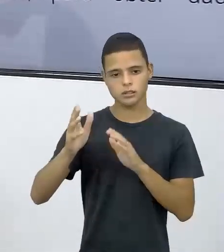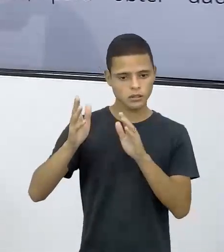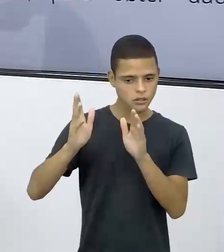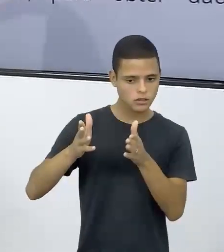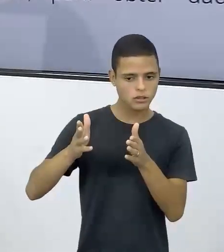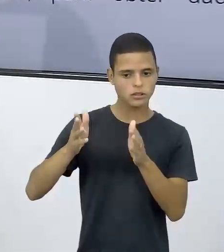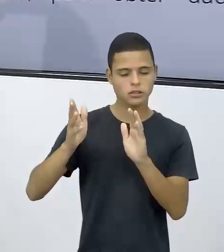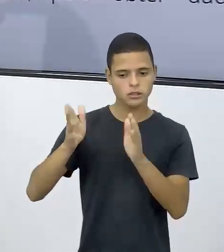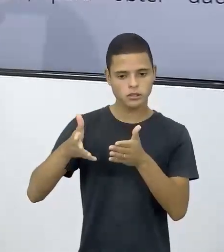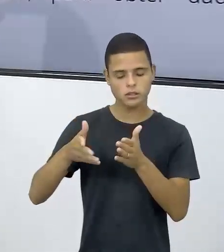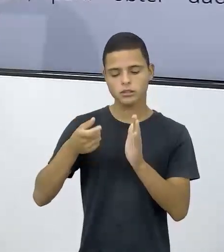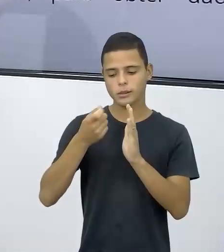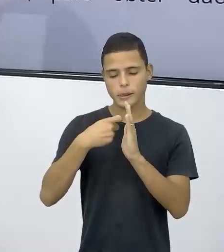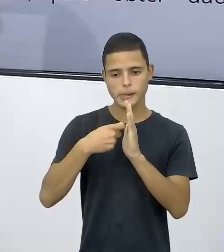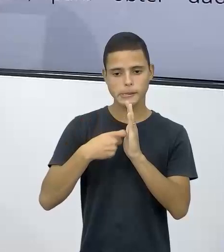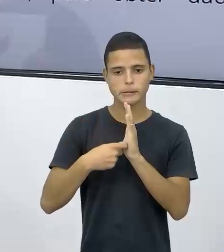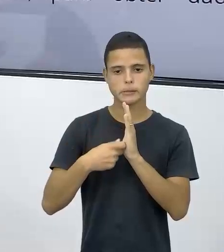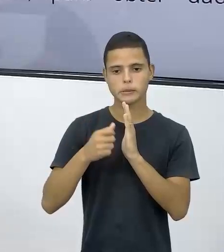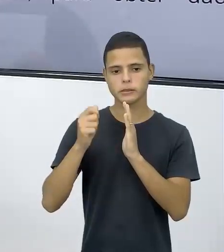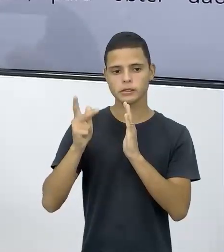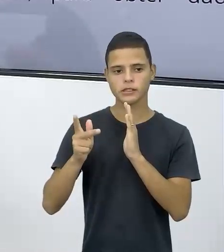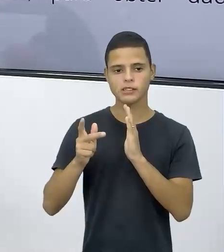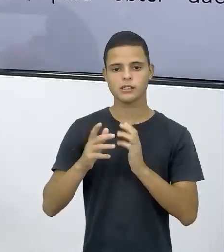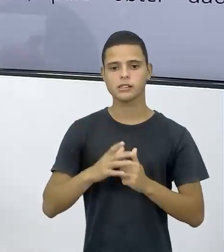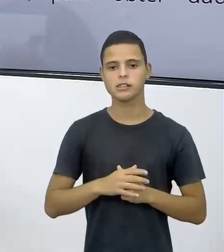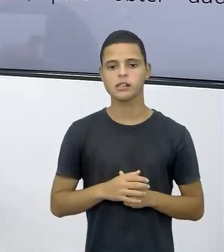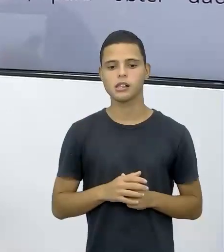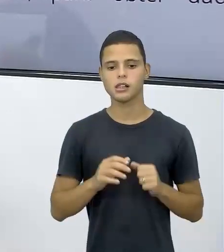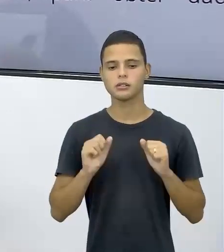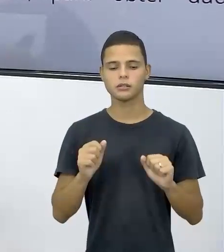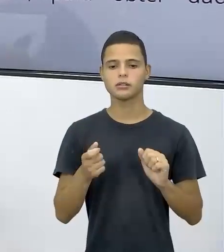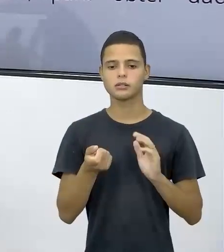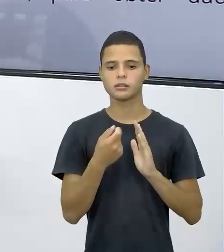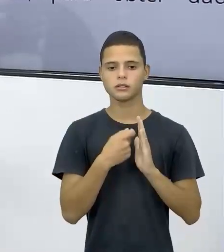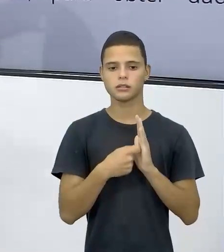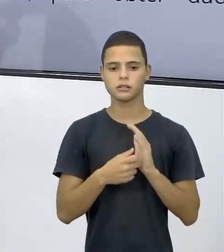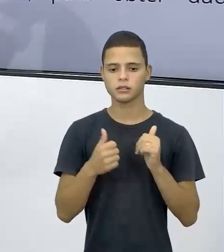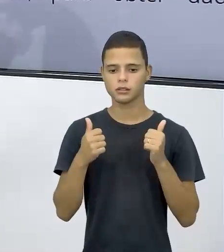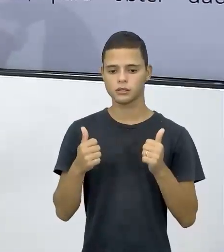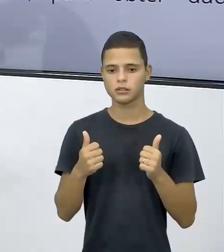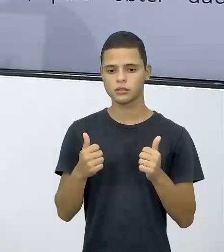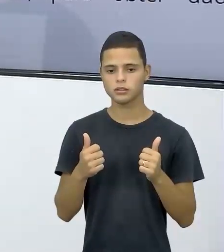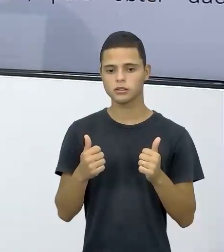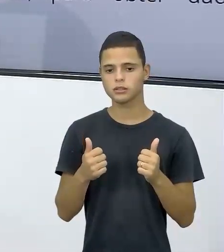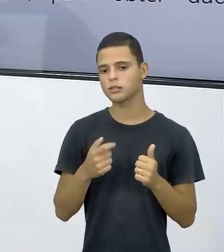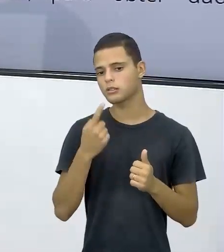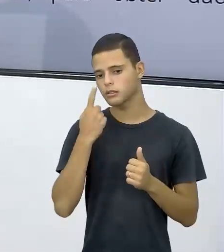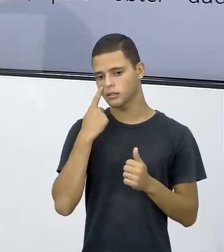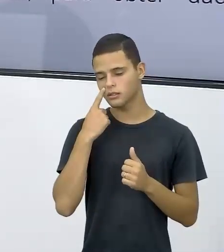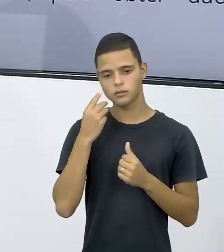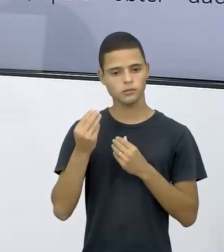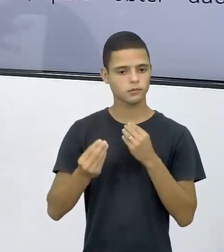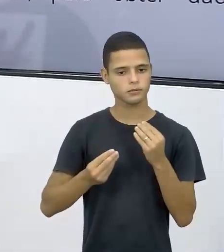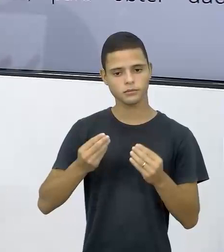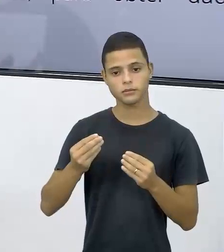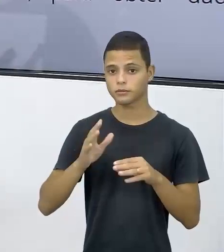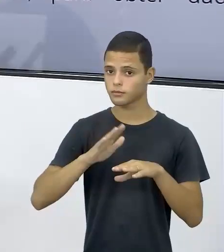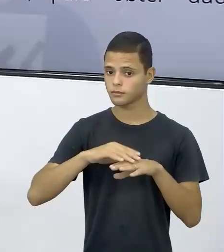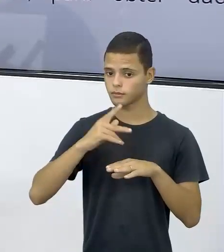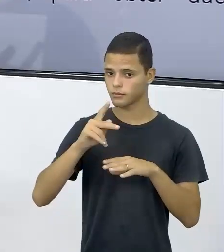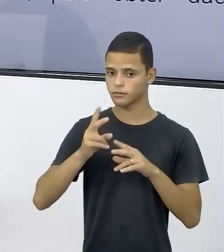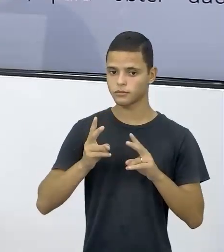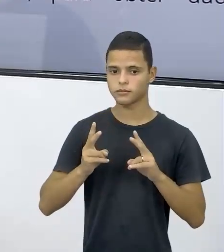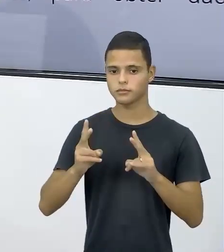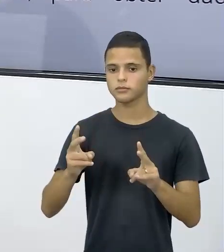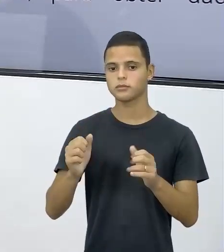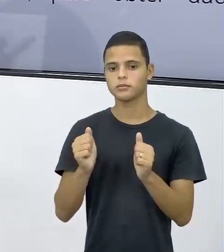esse tempo que eu vou ficar registrando, tá bom? E certo. Vocês também podem marcar aí no de vocês. Veja como a gente vai fazer e aí vocês vão continuar aí com o